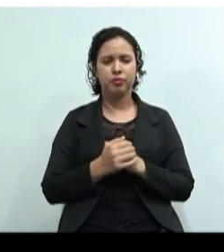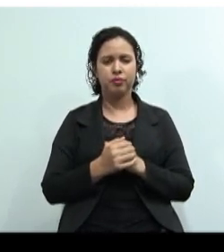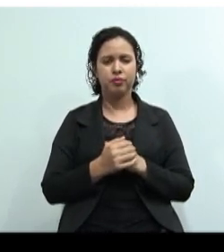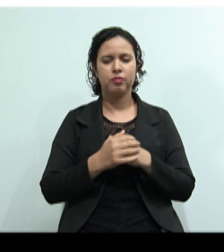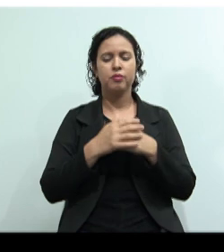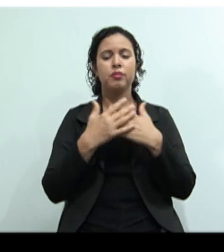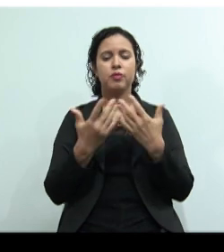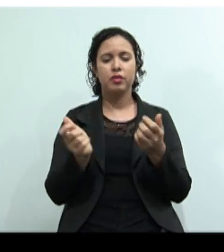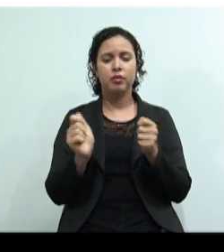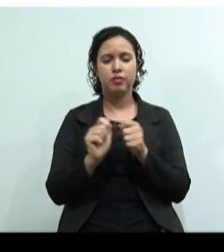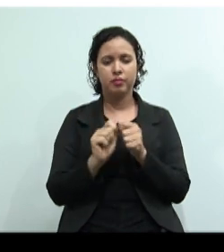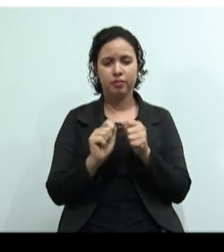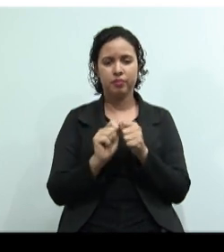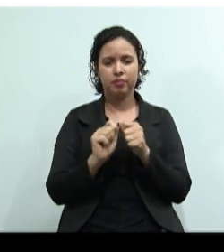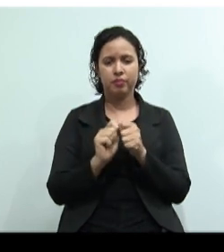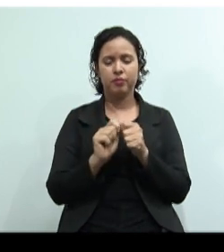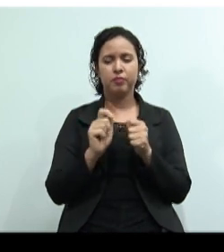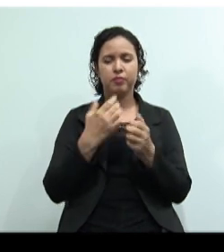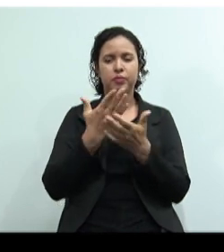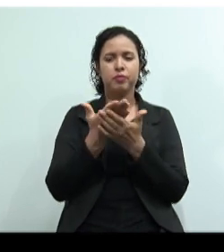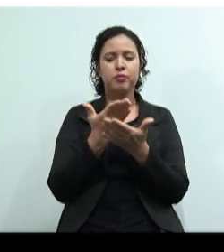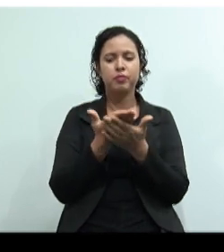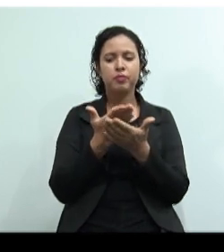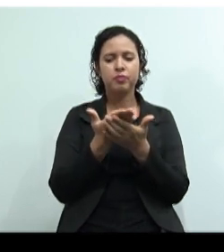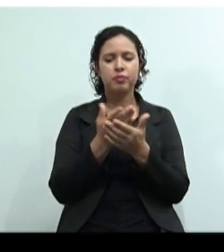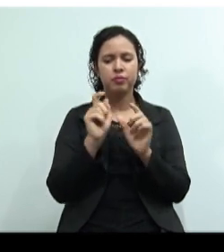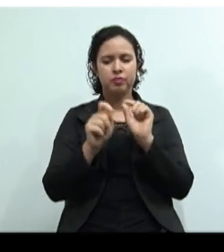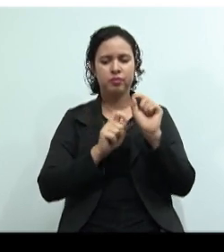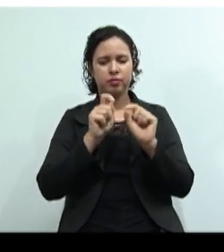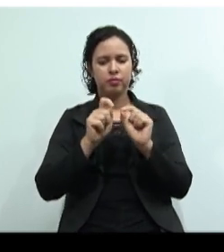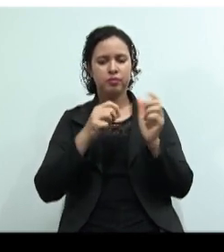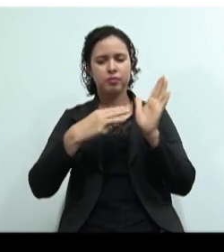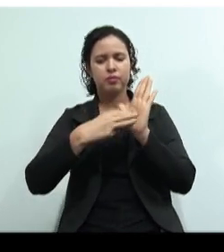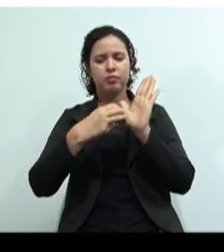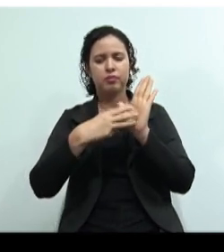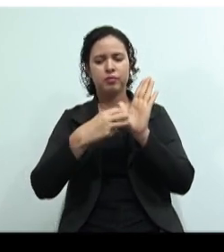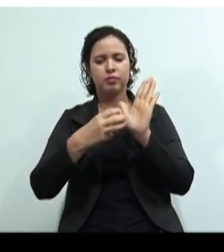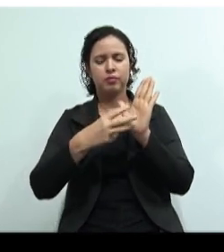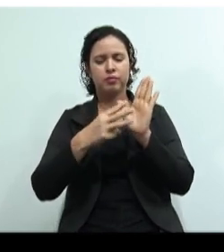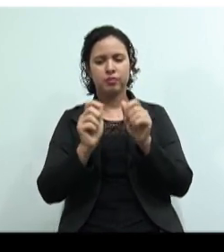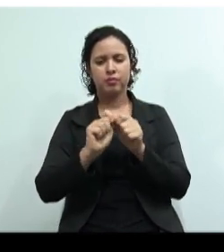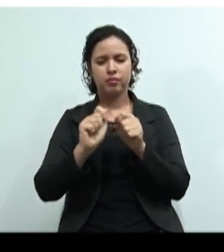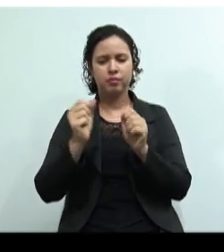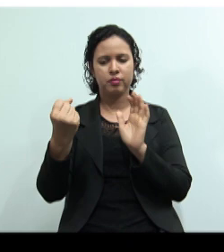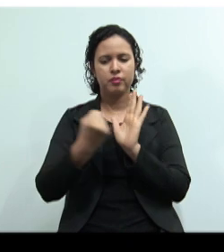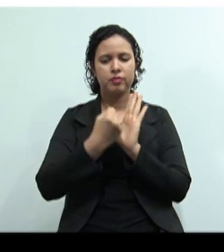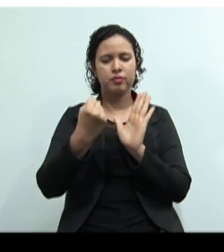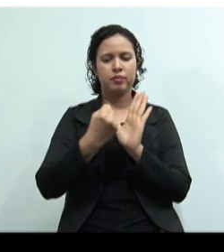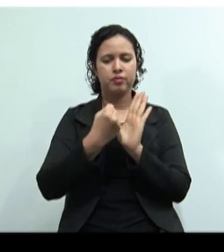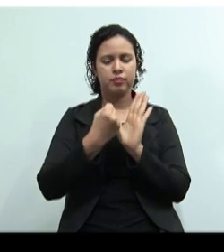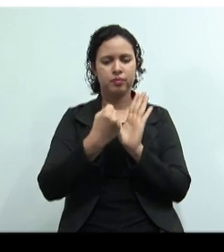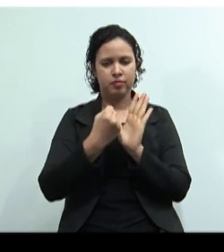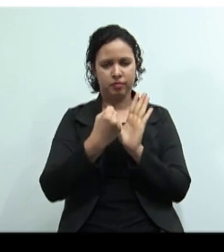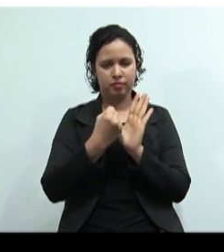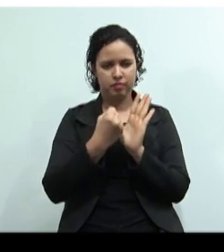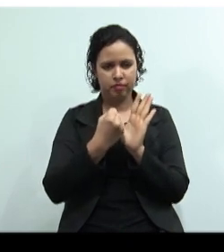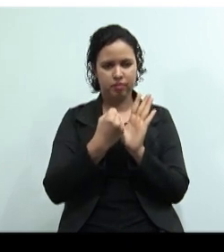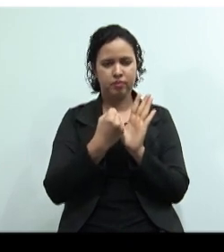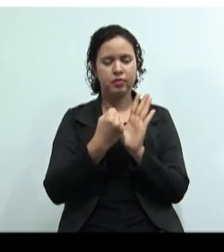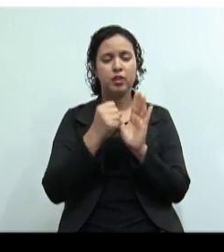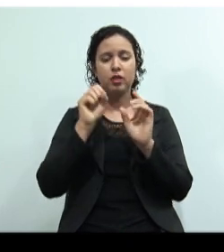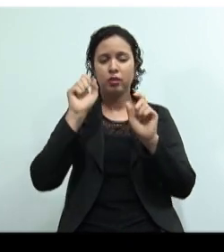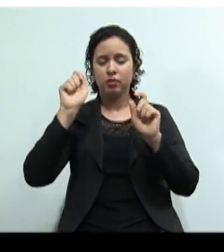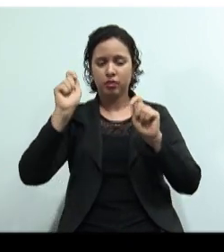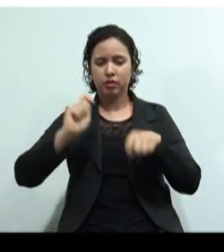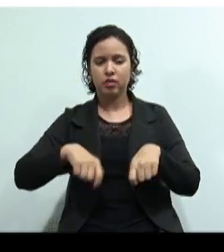de venda, nós estudamos o quê? Metodologia de formação de preço. Então, vocês